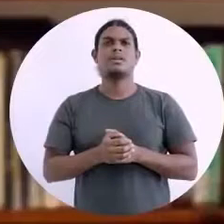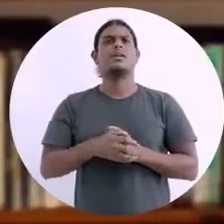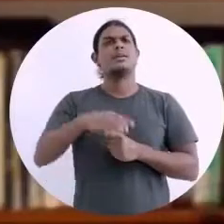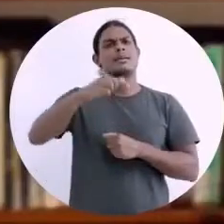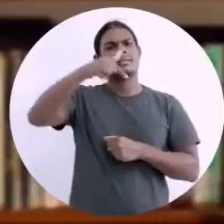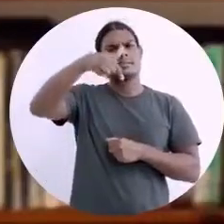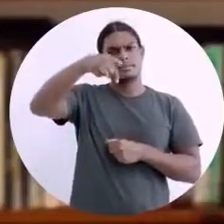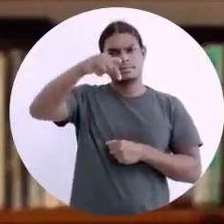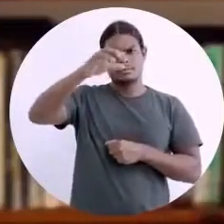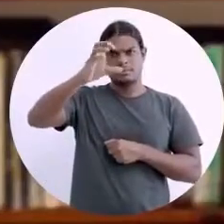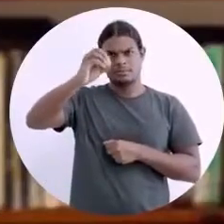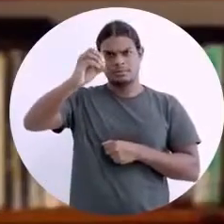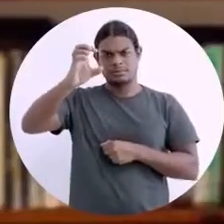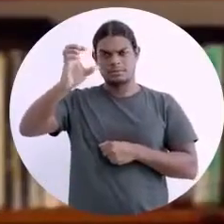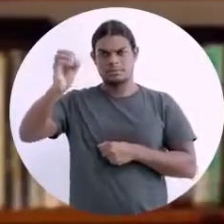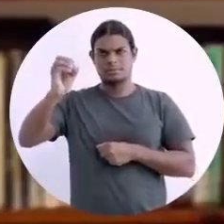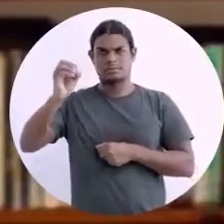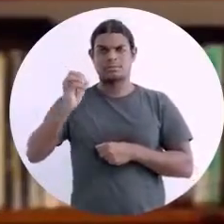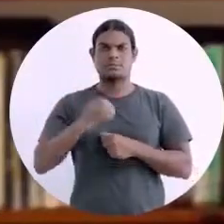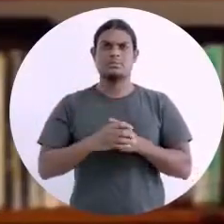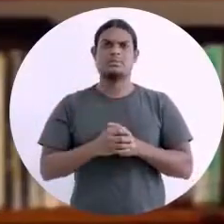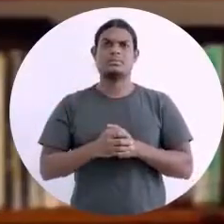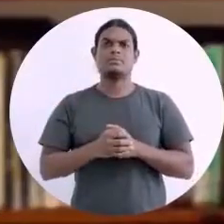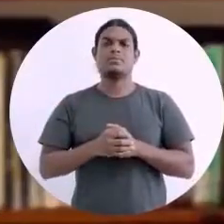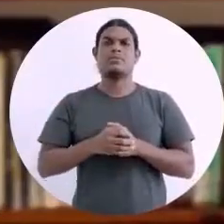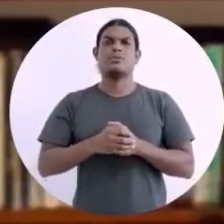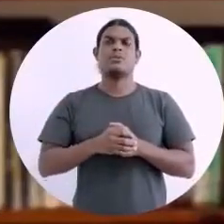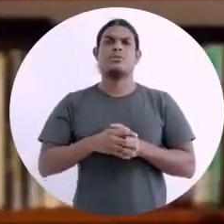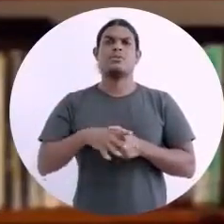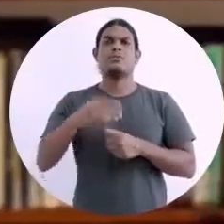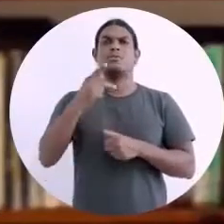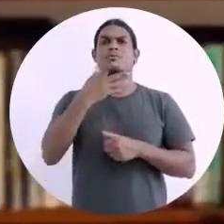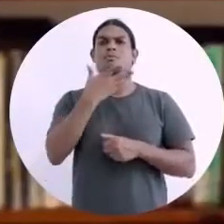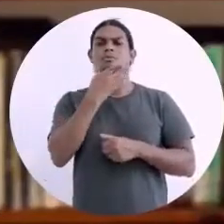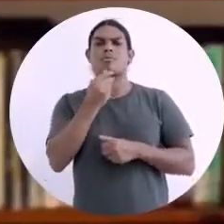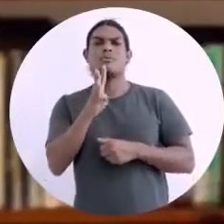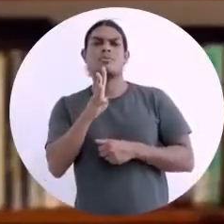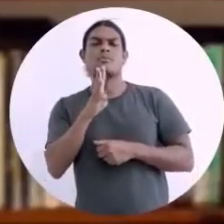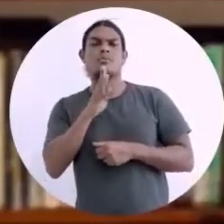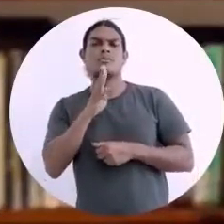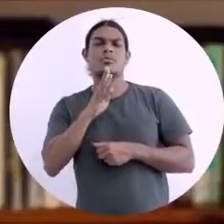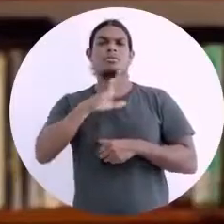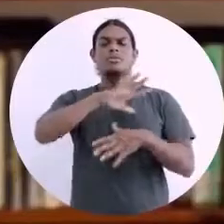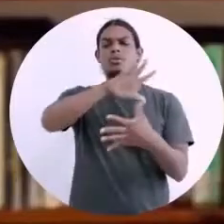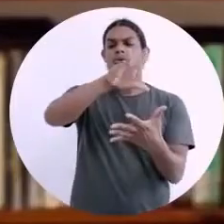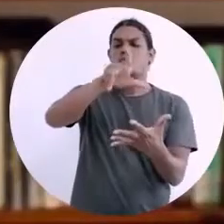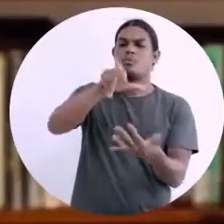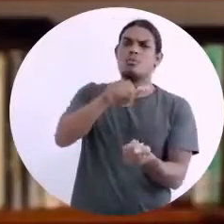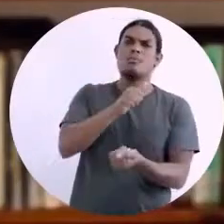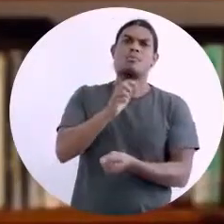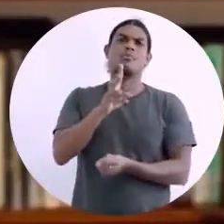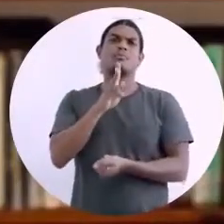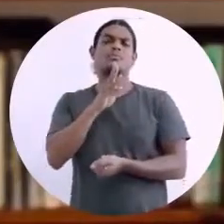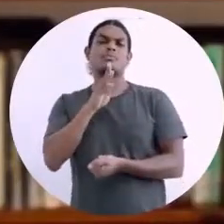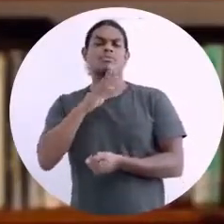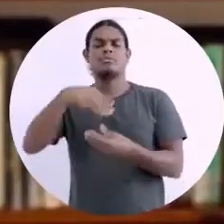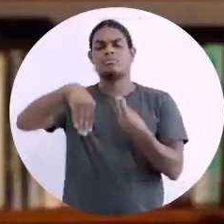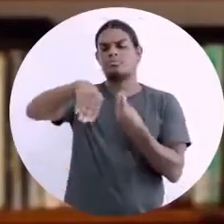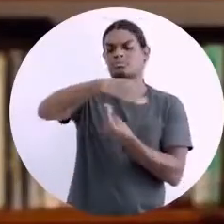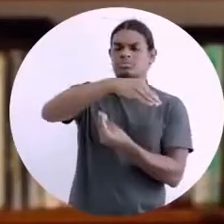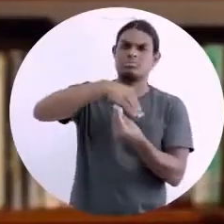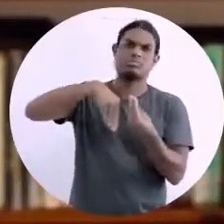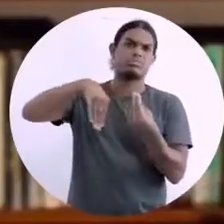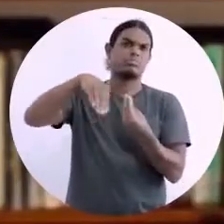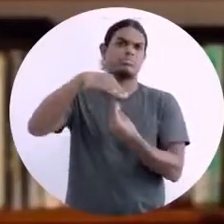700 já é quando o homem já se conhece o mundo, conhece o seu semelhante, conhece quem o criou, conhece as